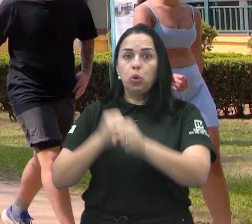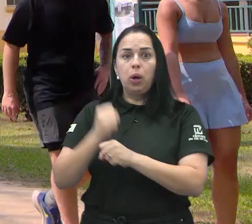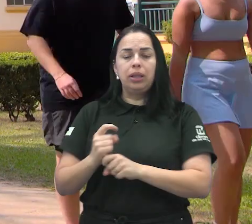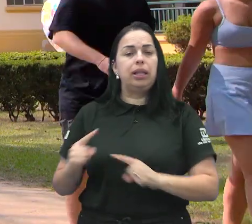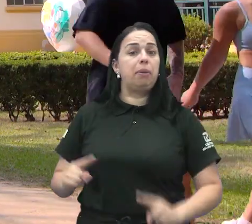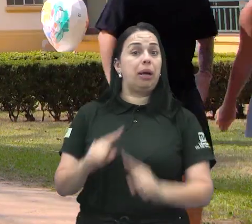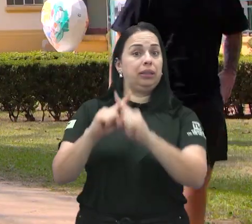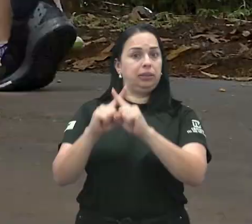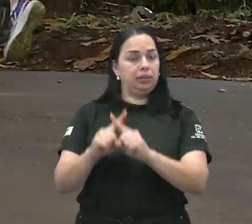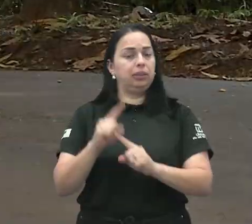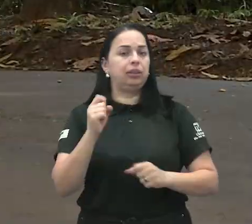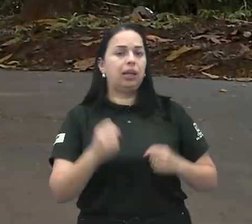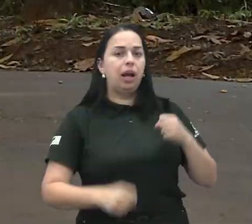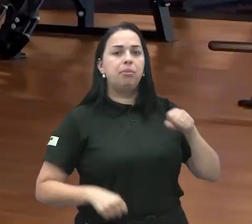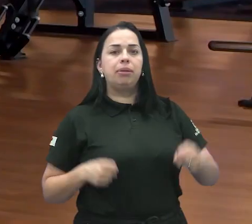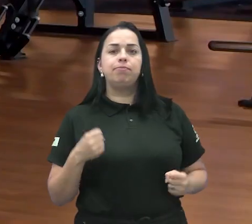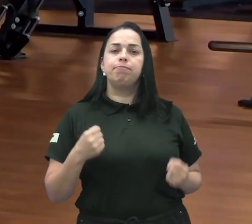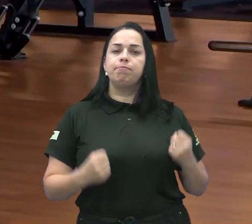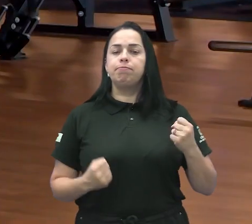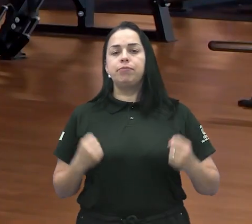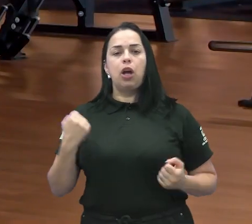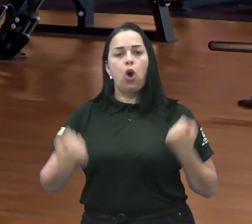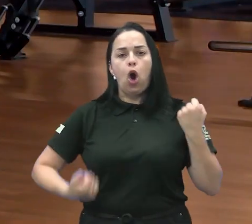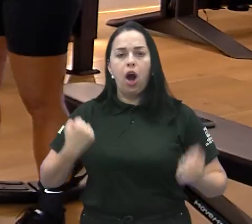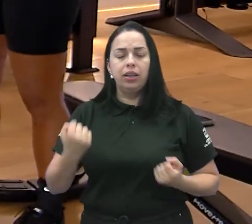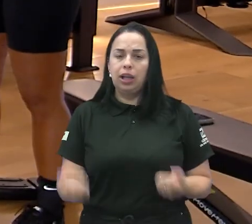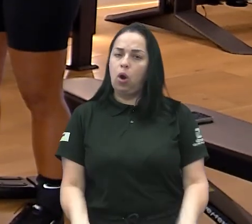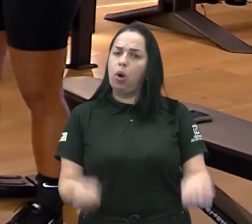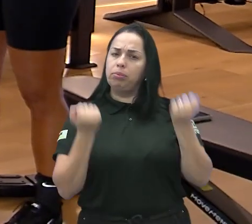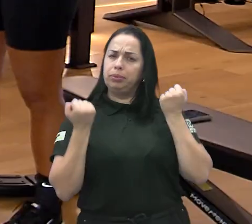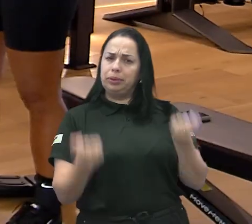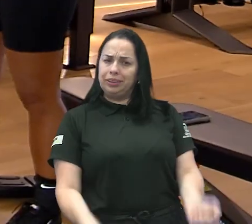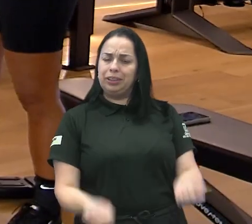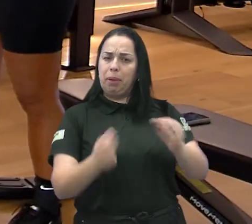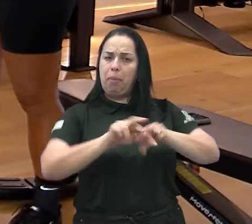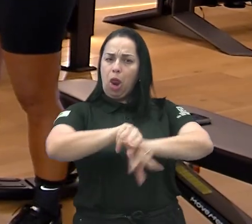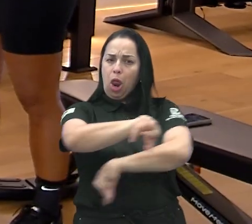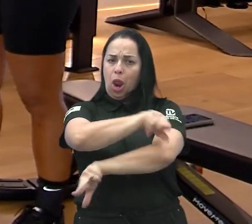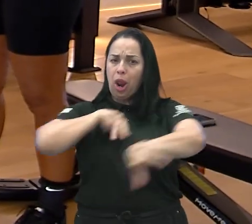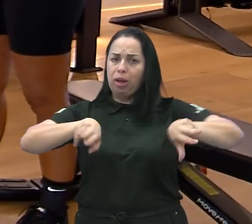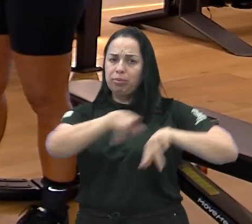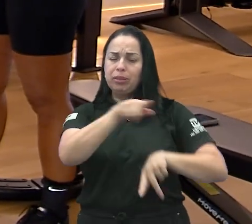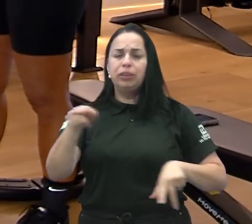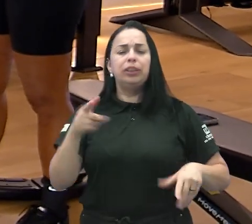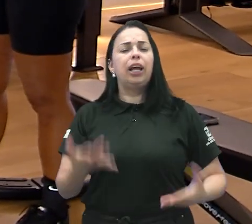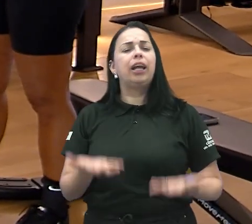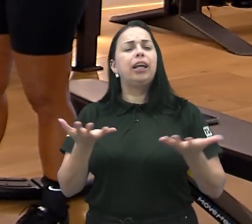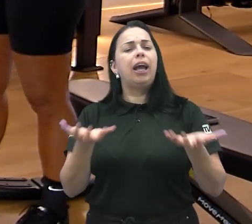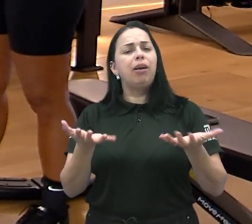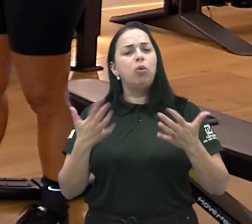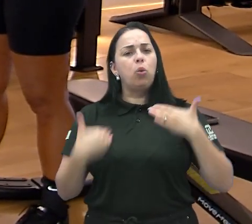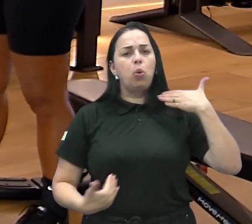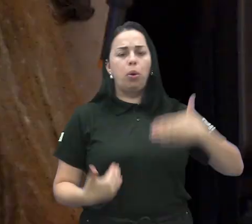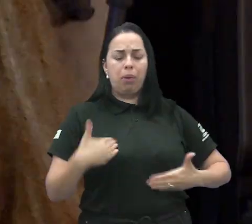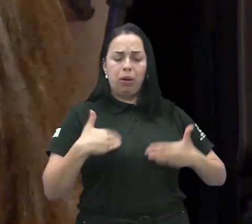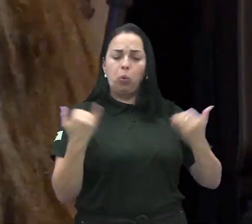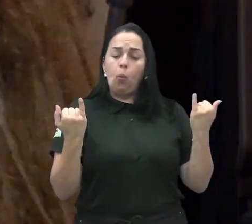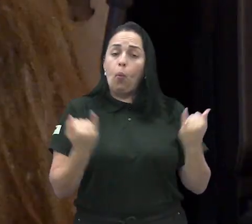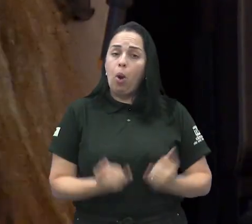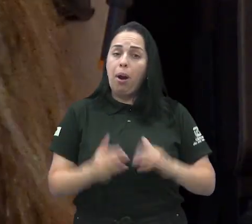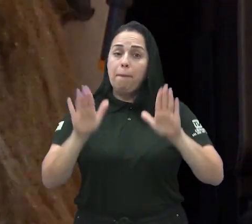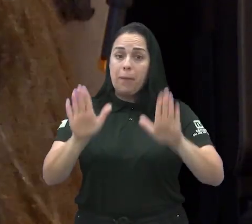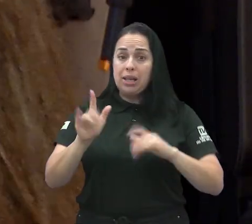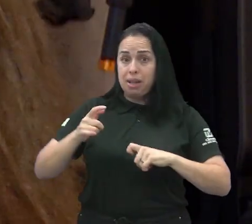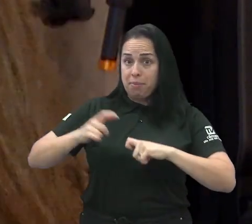anos. Caminhadas, corridas, musculação. Opções não faltam para quem decide colocar o corpo em movimento, mas